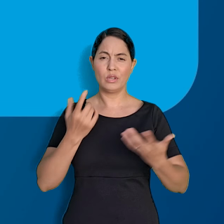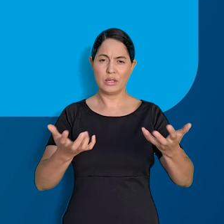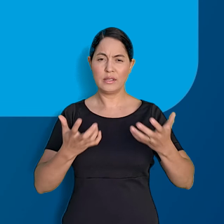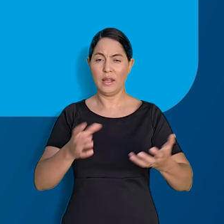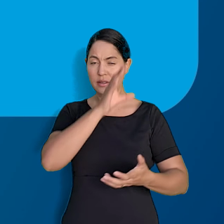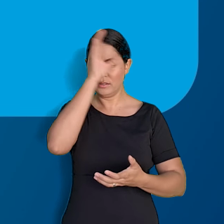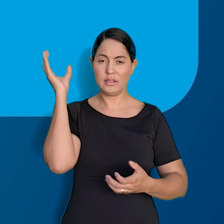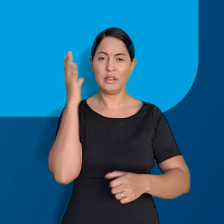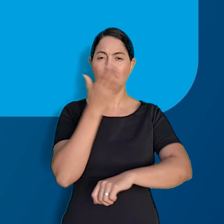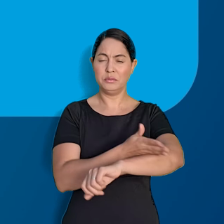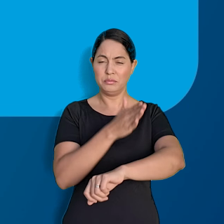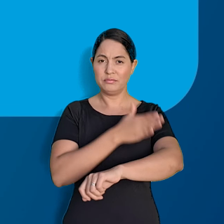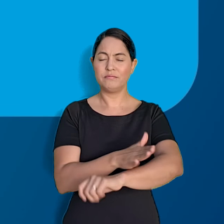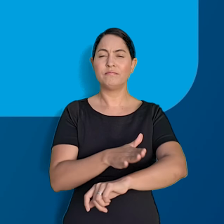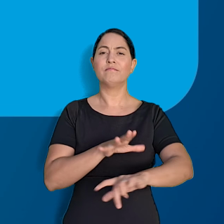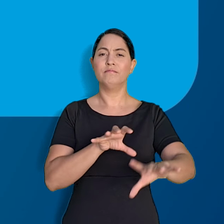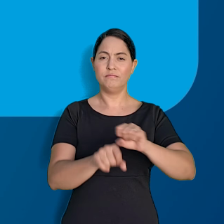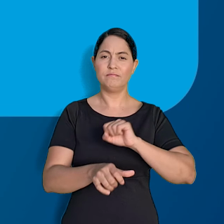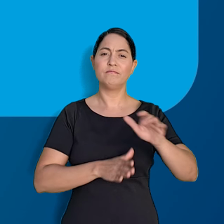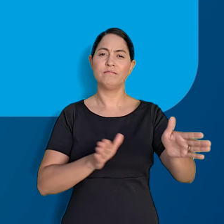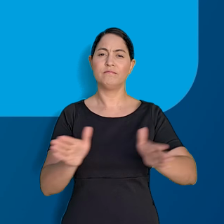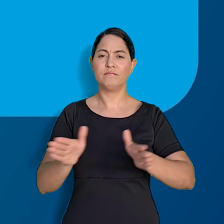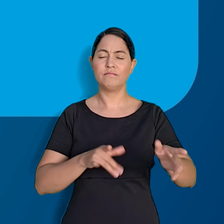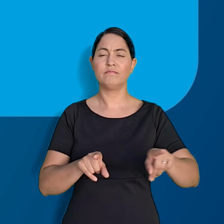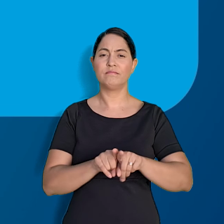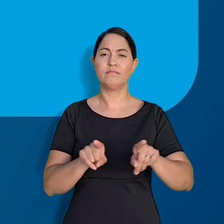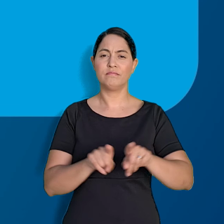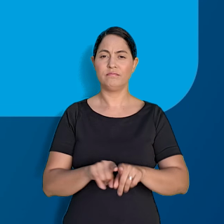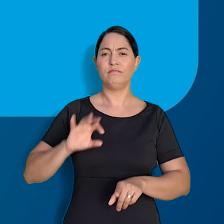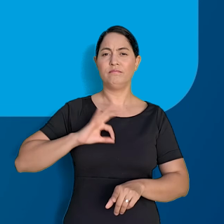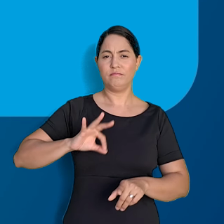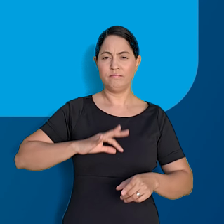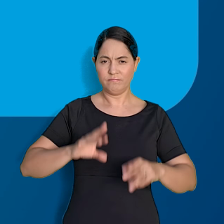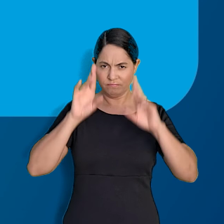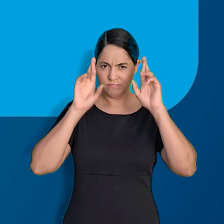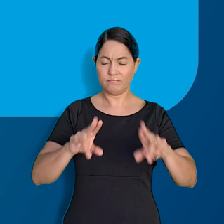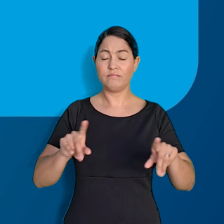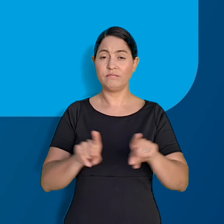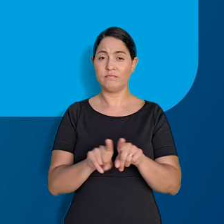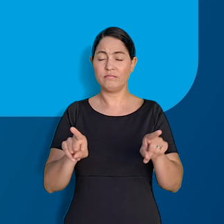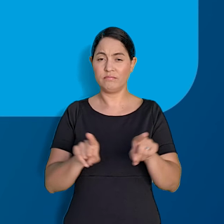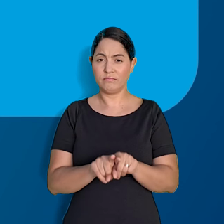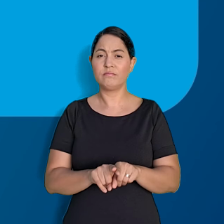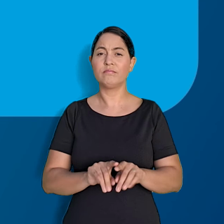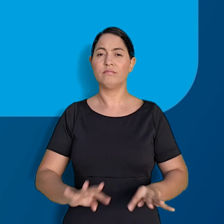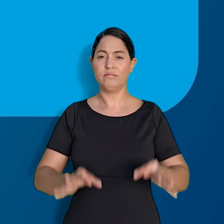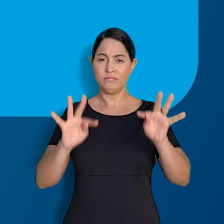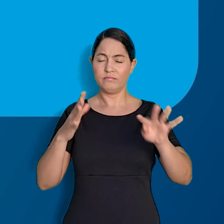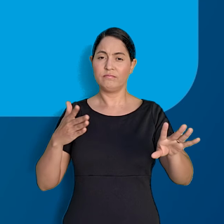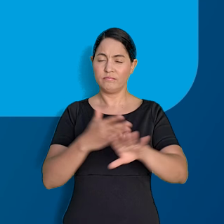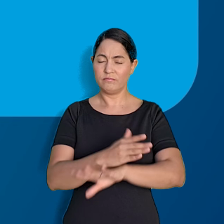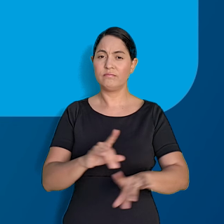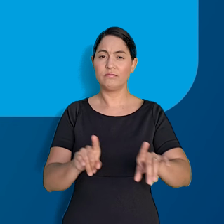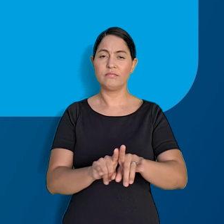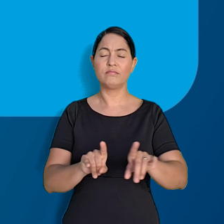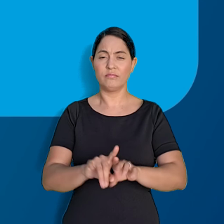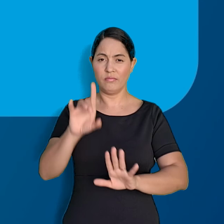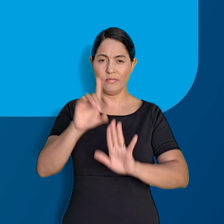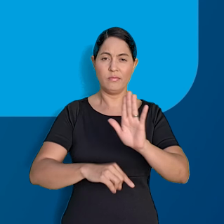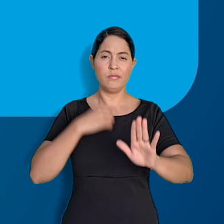quer cliente, prática, formação acessível, honorários respeitados, tecnologia ao seu alcance e